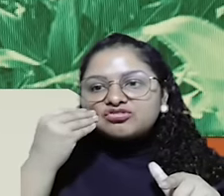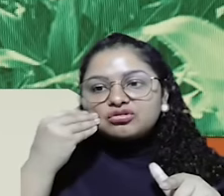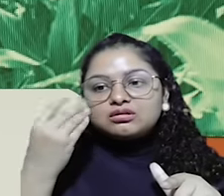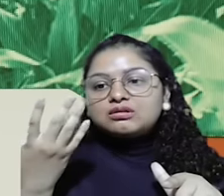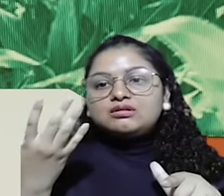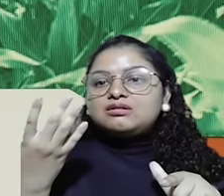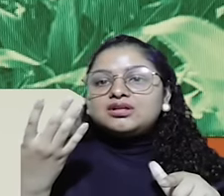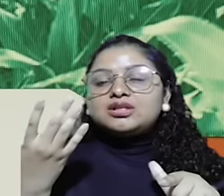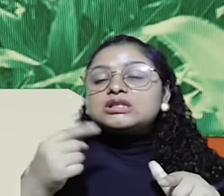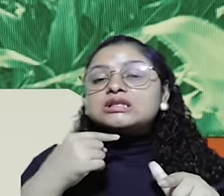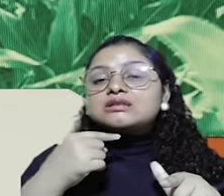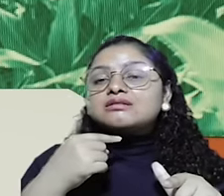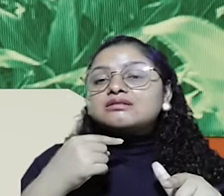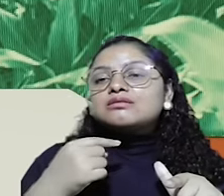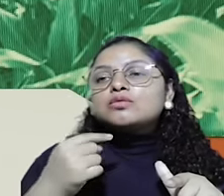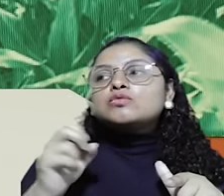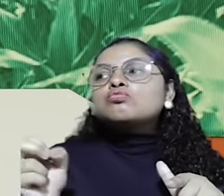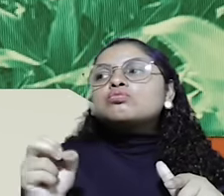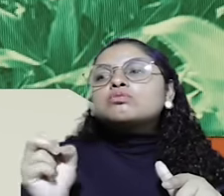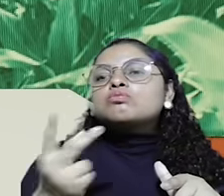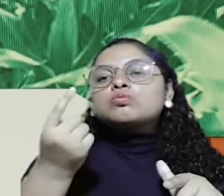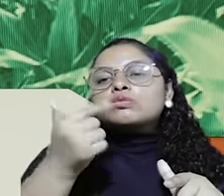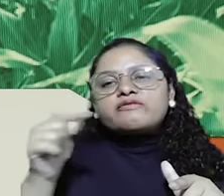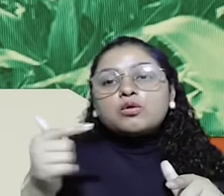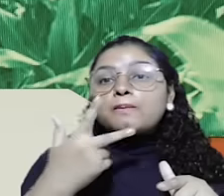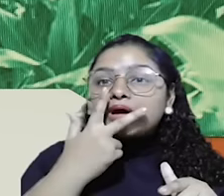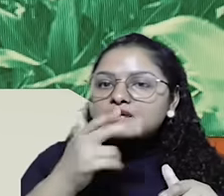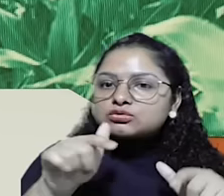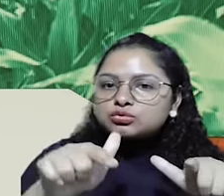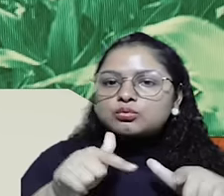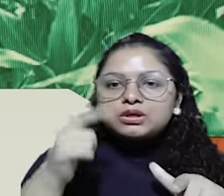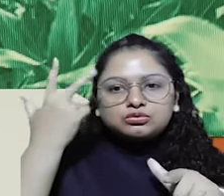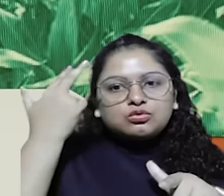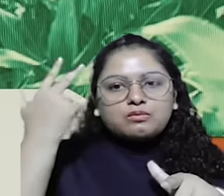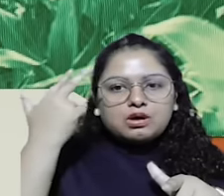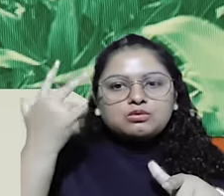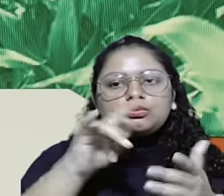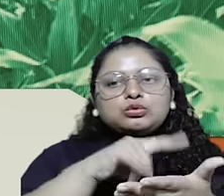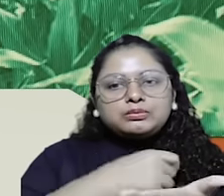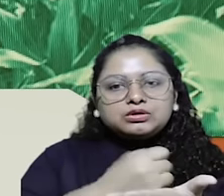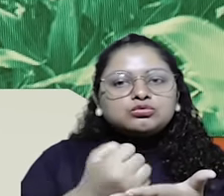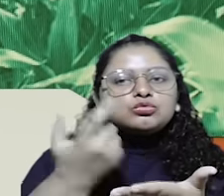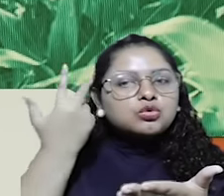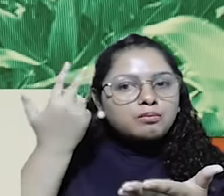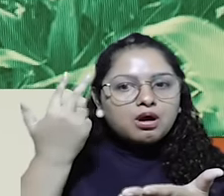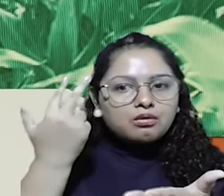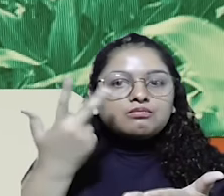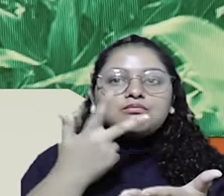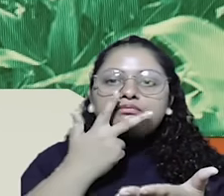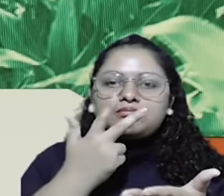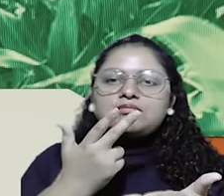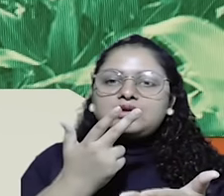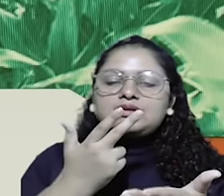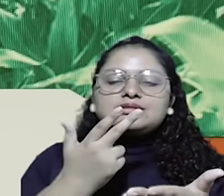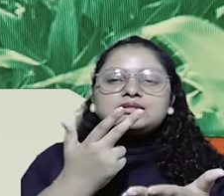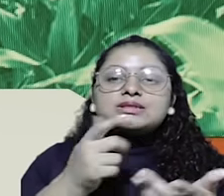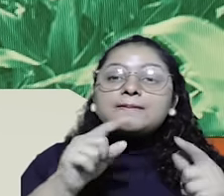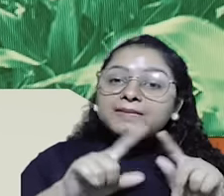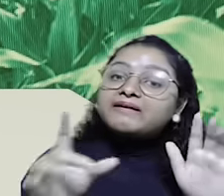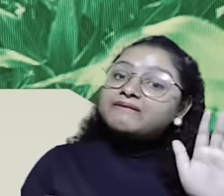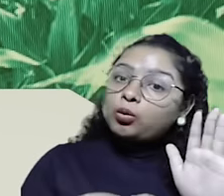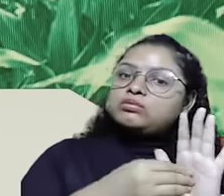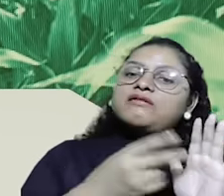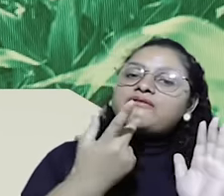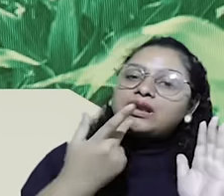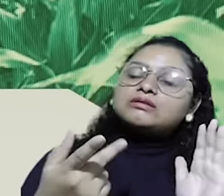jurídica parece muito com o documento normal Mas vocês vão perceber que ele tem lá escrito que é para homologação Então tem que ter atenção